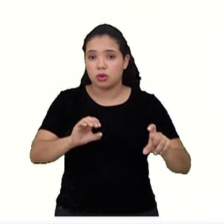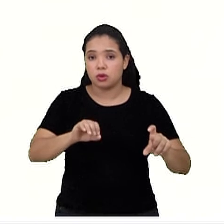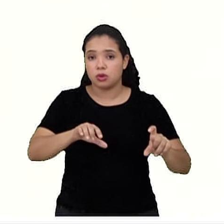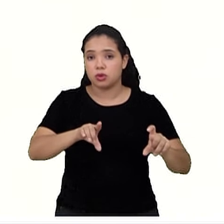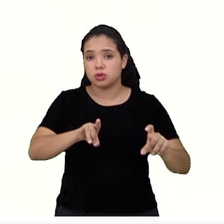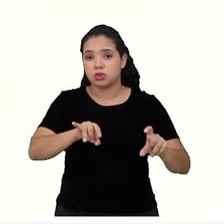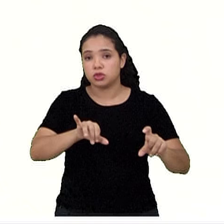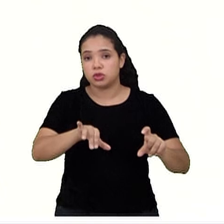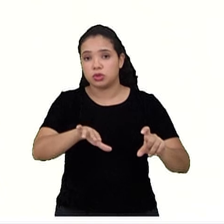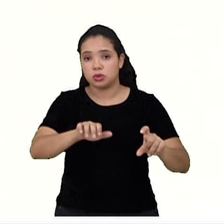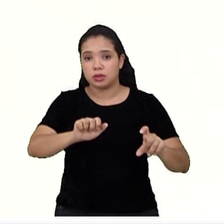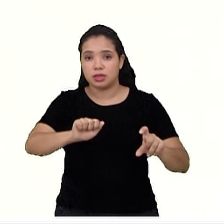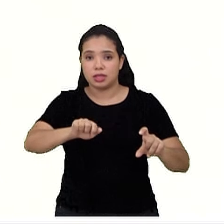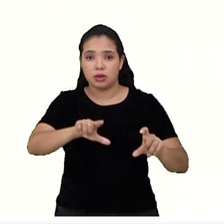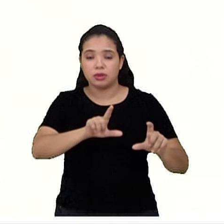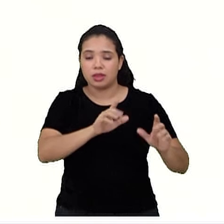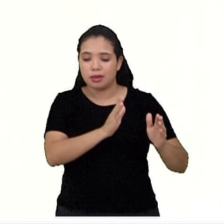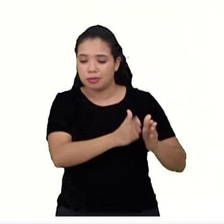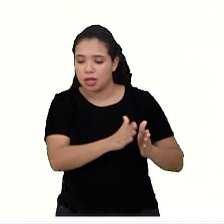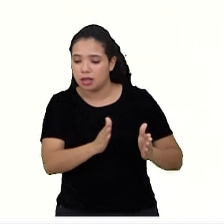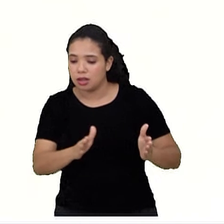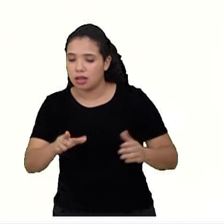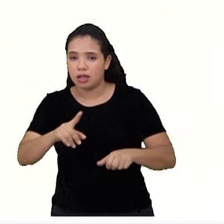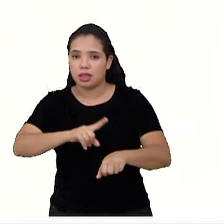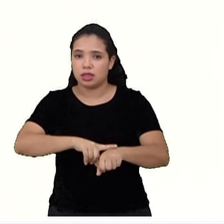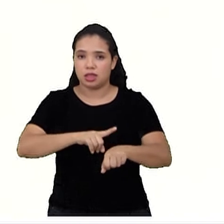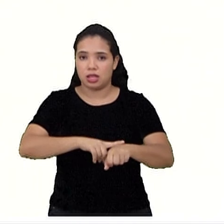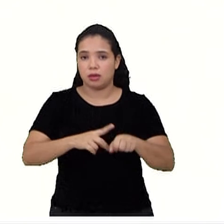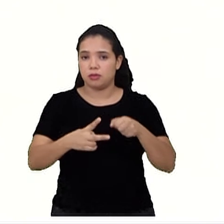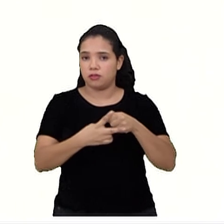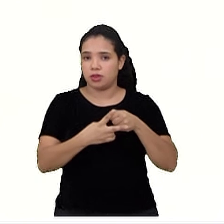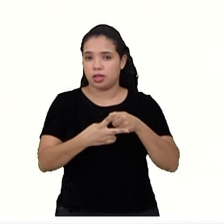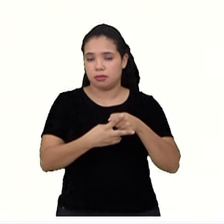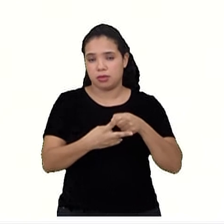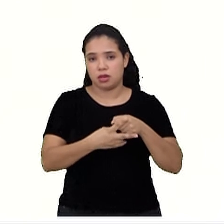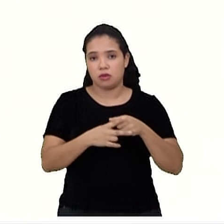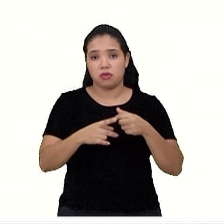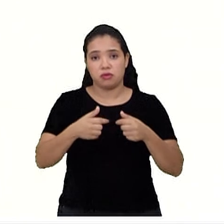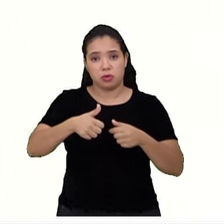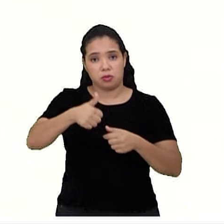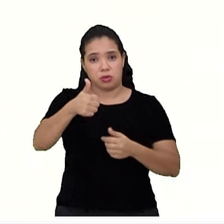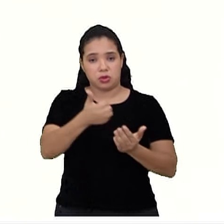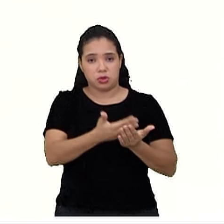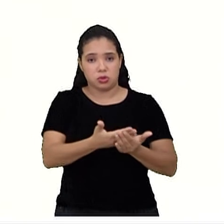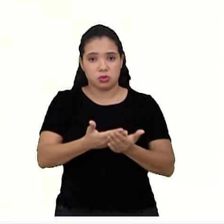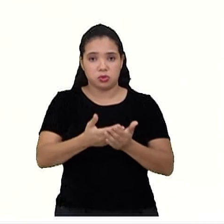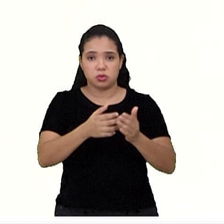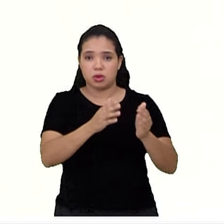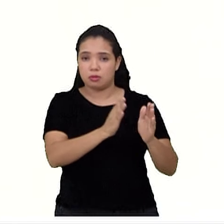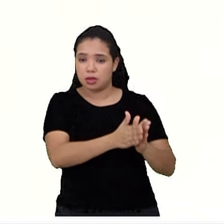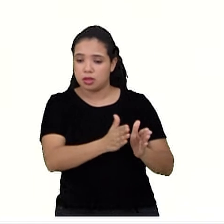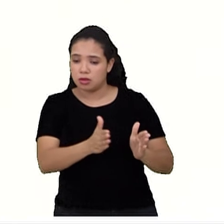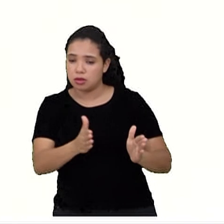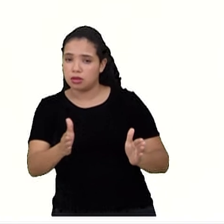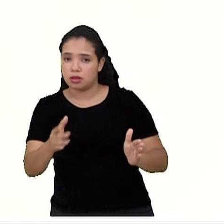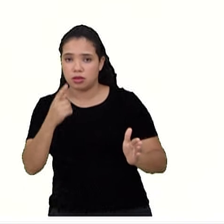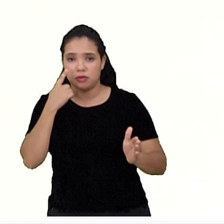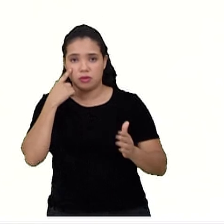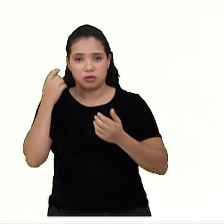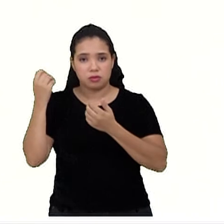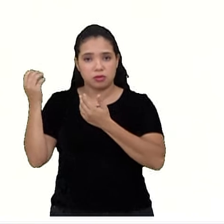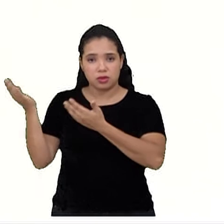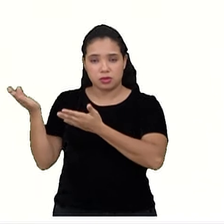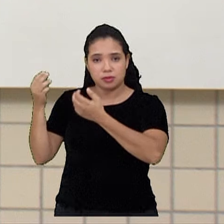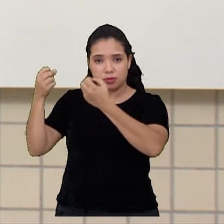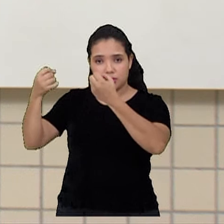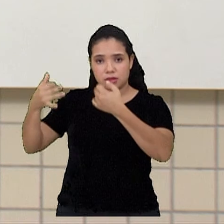de tempos verbais. Vamos estudar primeiramente as que apresentam as seguintes sequências, que são essas aí que eu acabei de falar